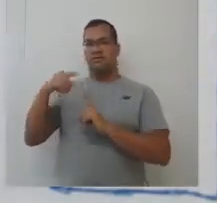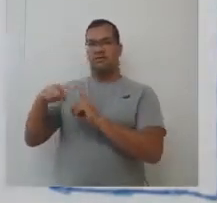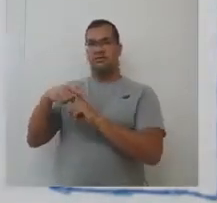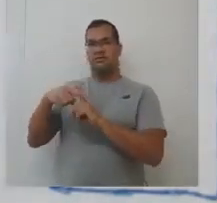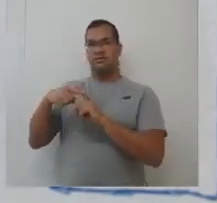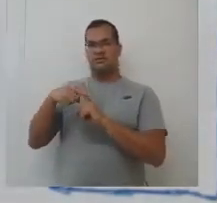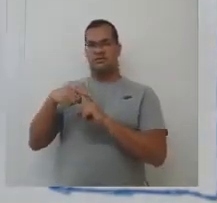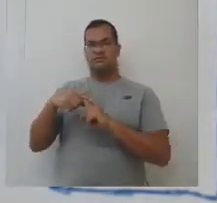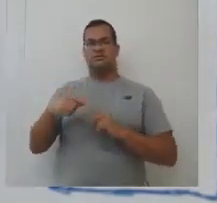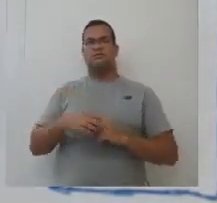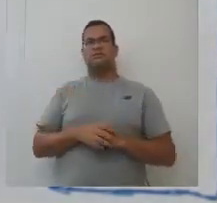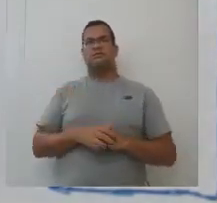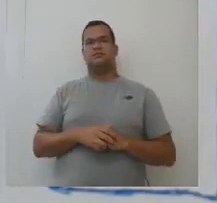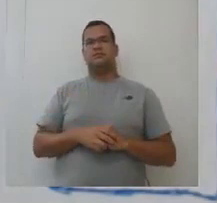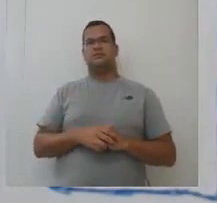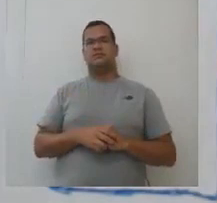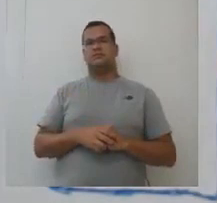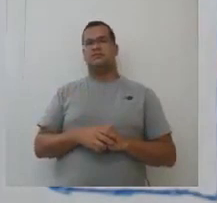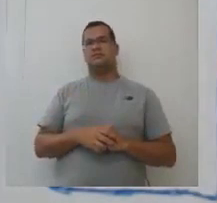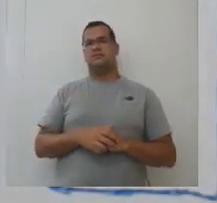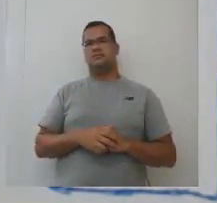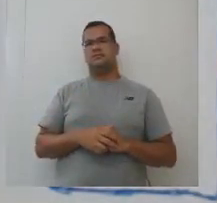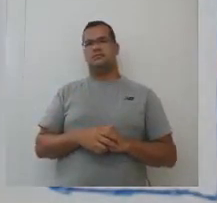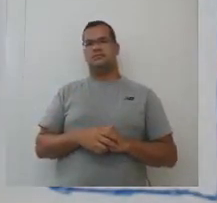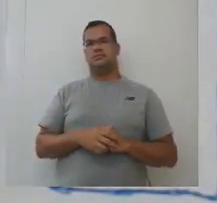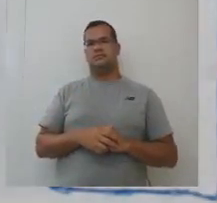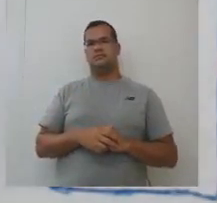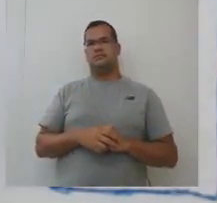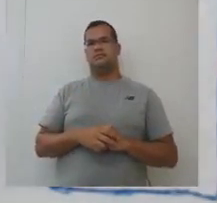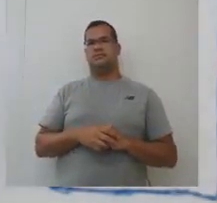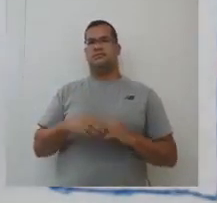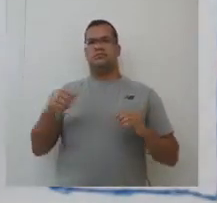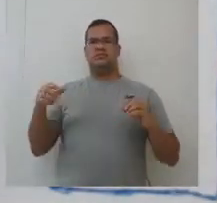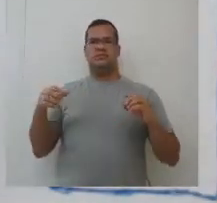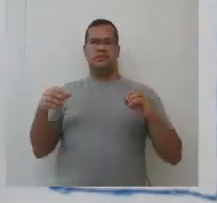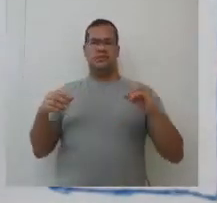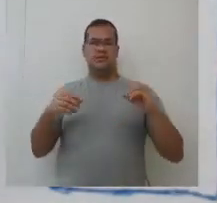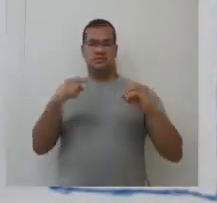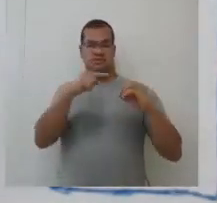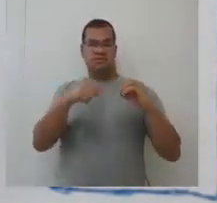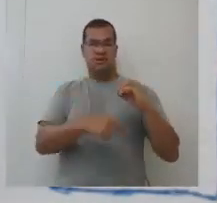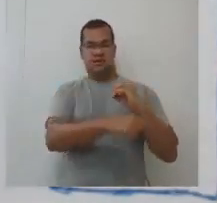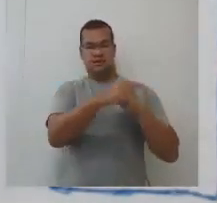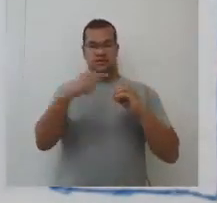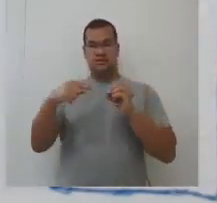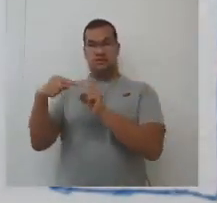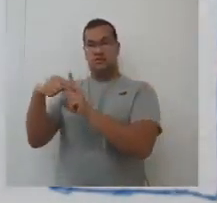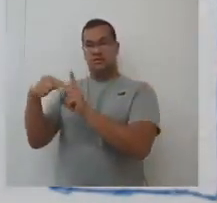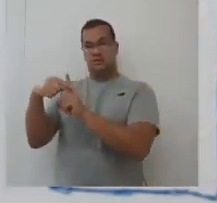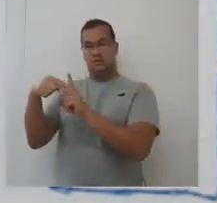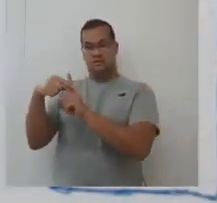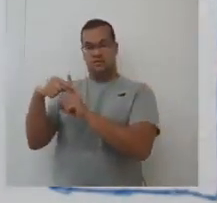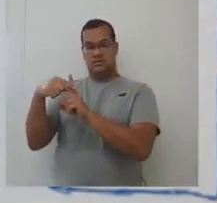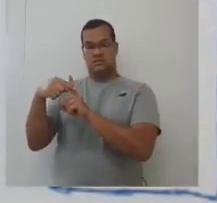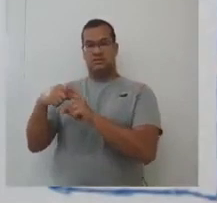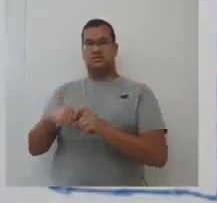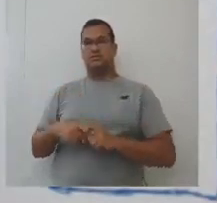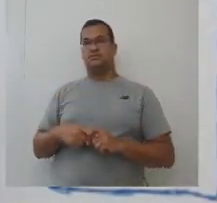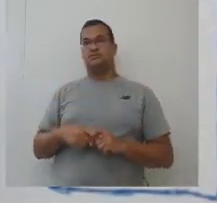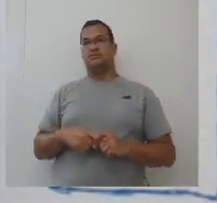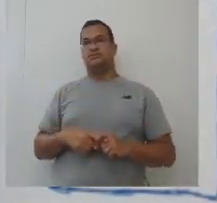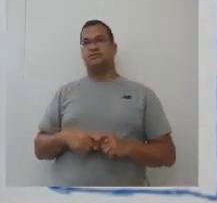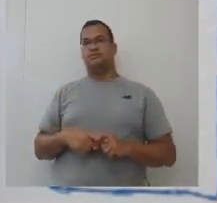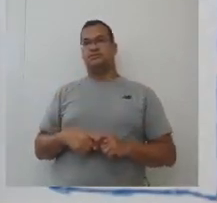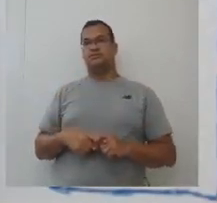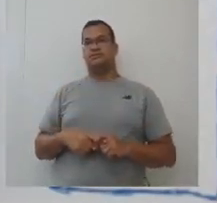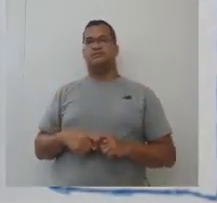ia surgir uma força. Ou seja, os opostos, ó, menos e mais, os opostos se atraem.